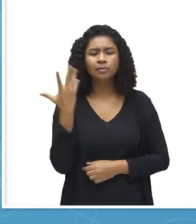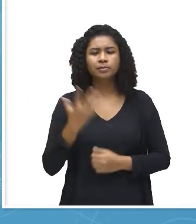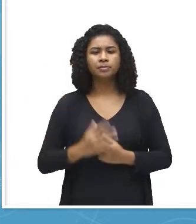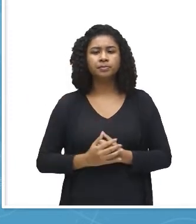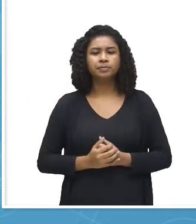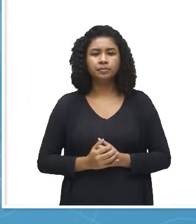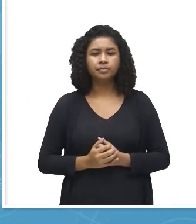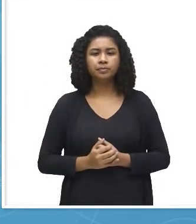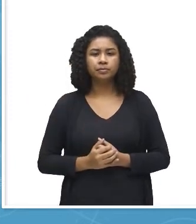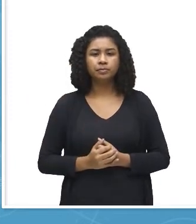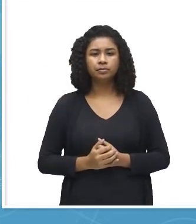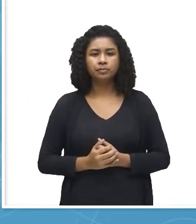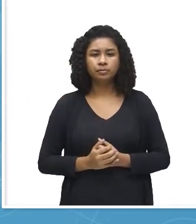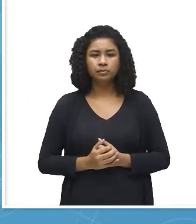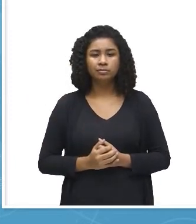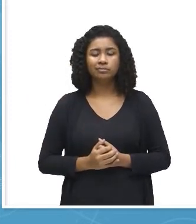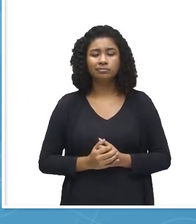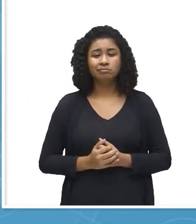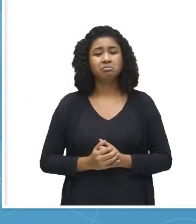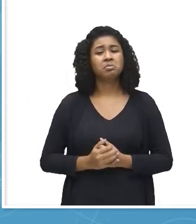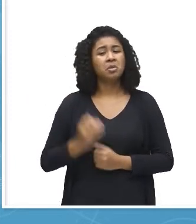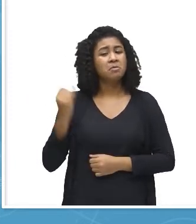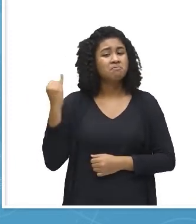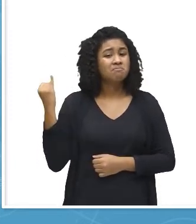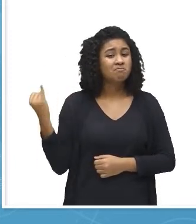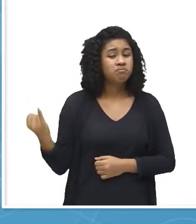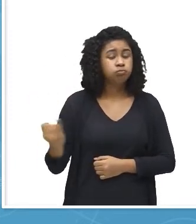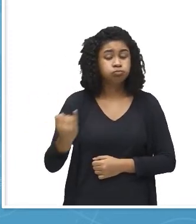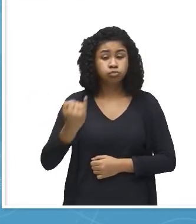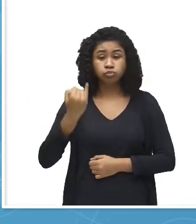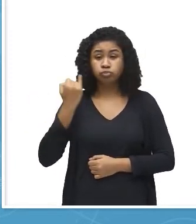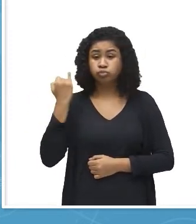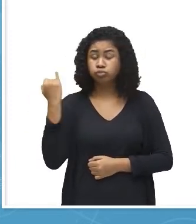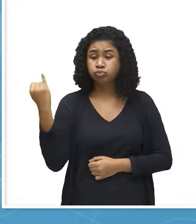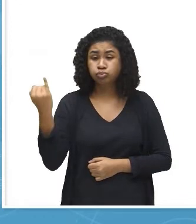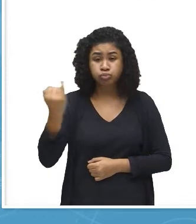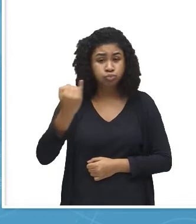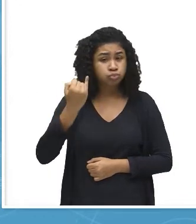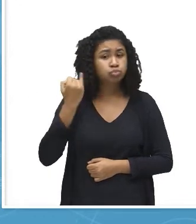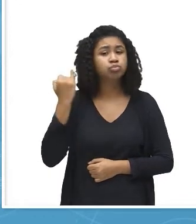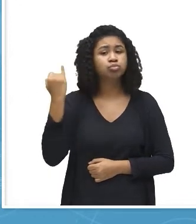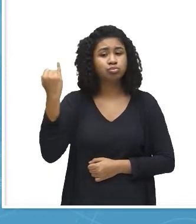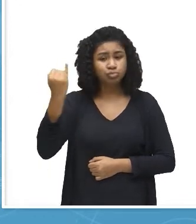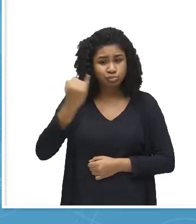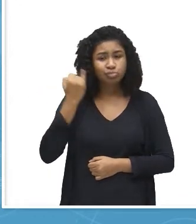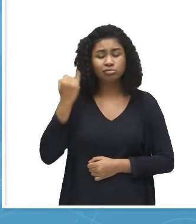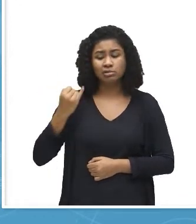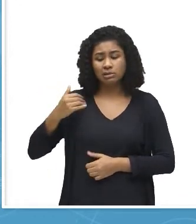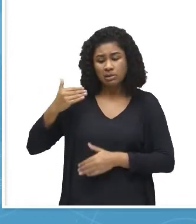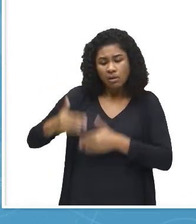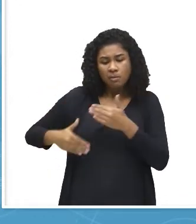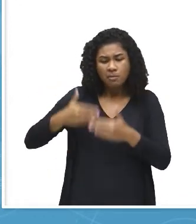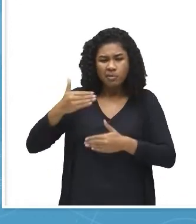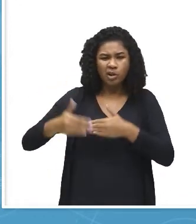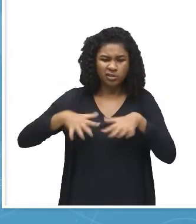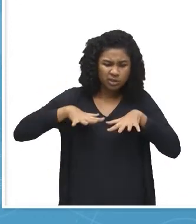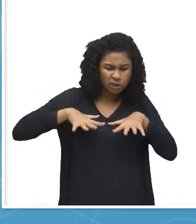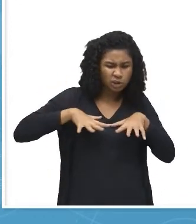certa forma, é de vital importância para a gente compreender o processo de dominação e partilha da